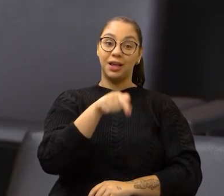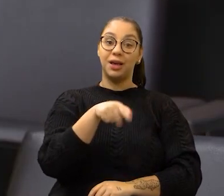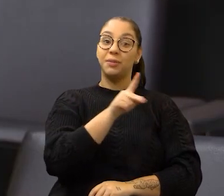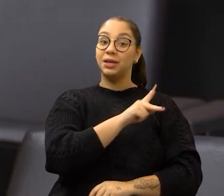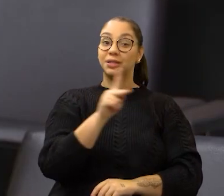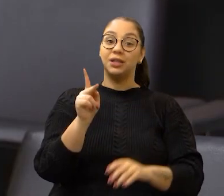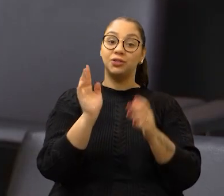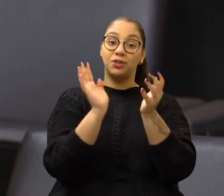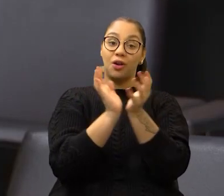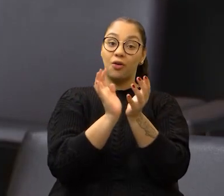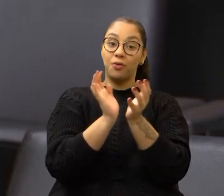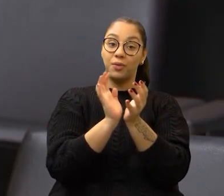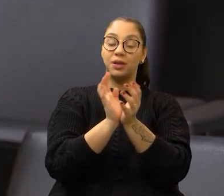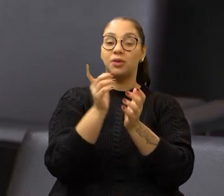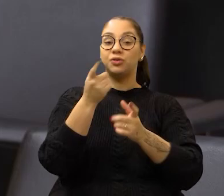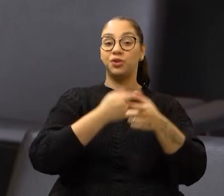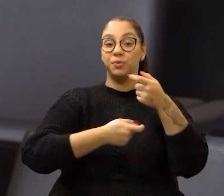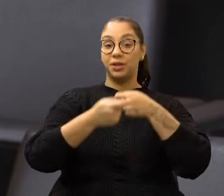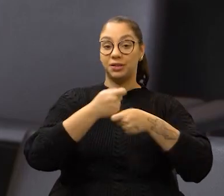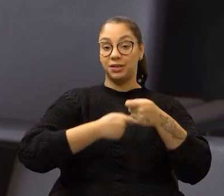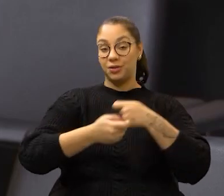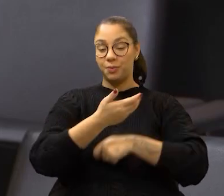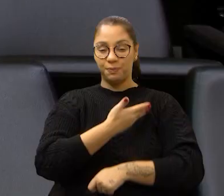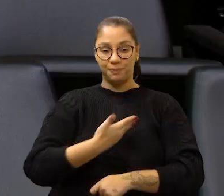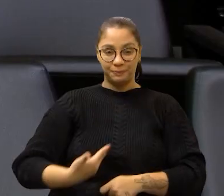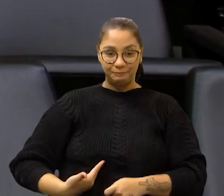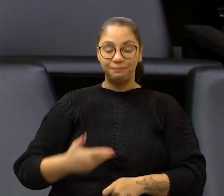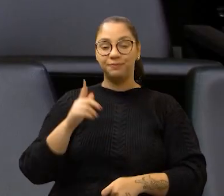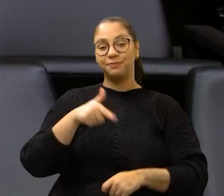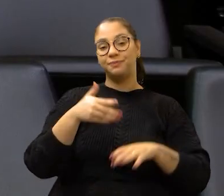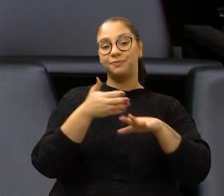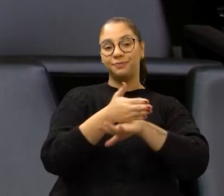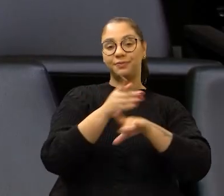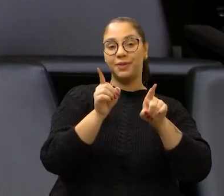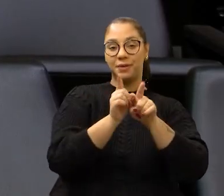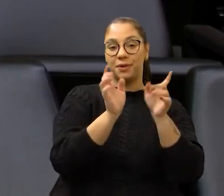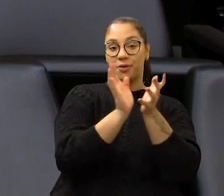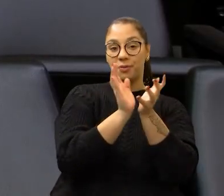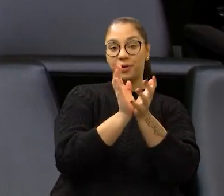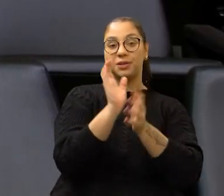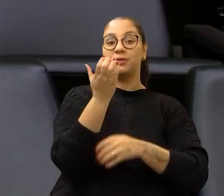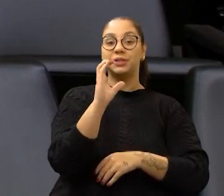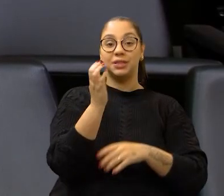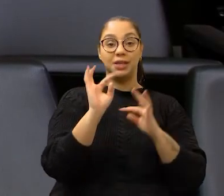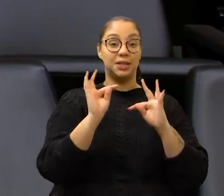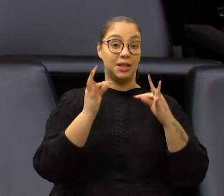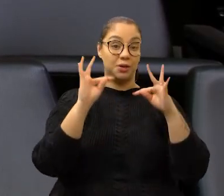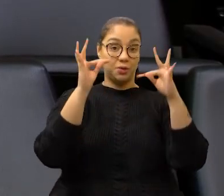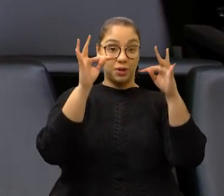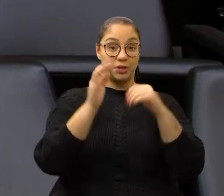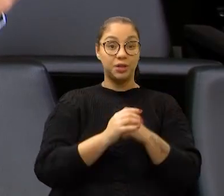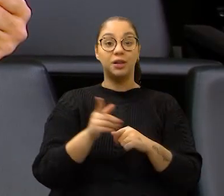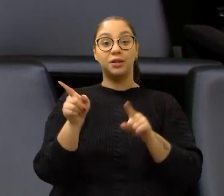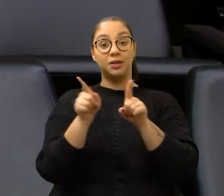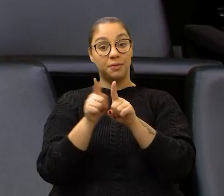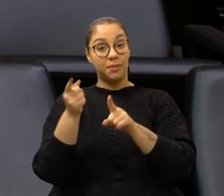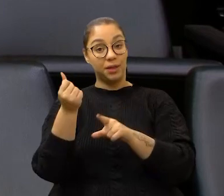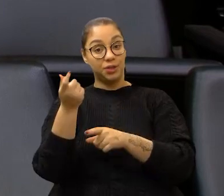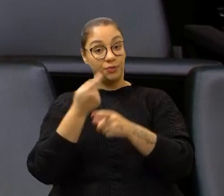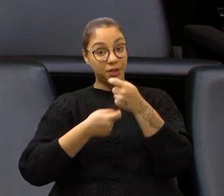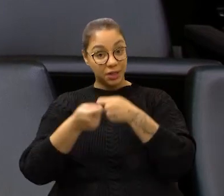que é o presidente da Comissão de Administração Pública, é membro da Comissão de Ciência e Tecnologia, de